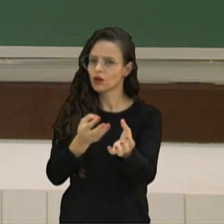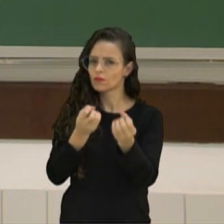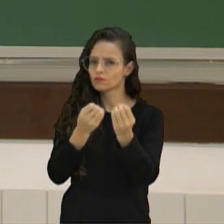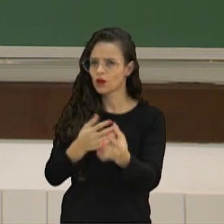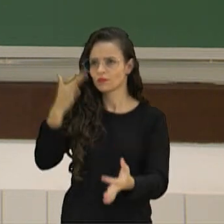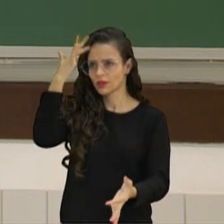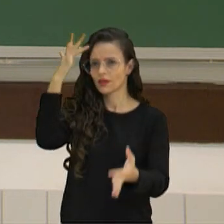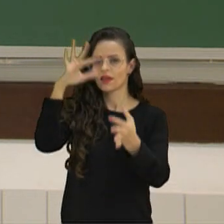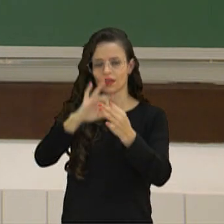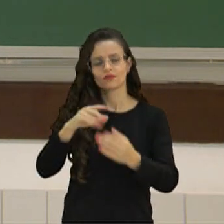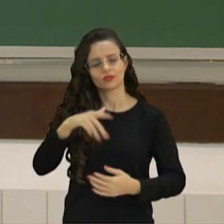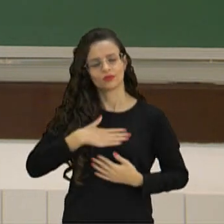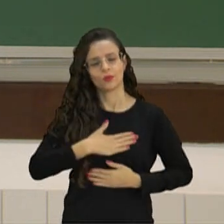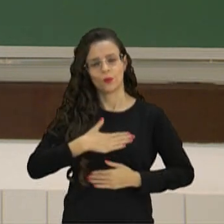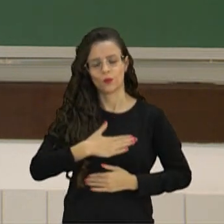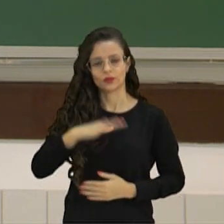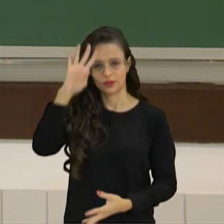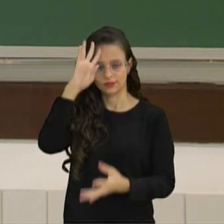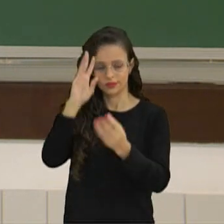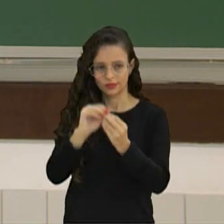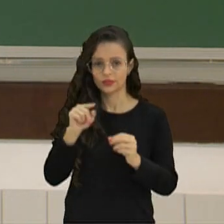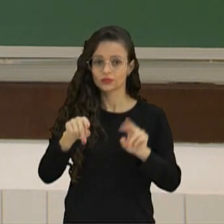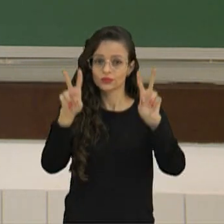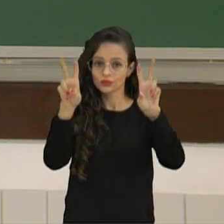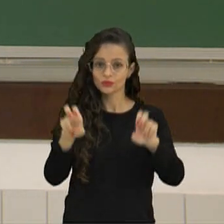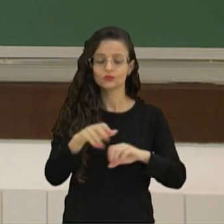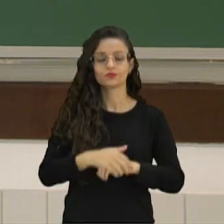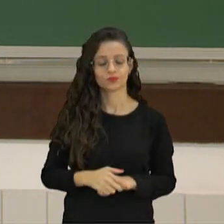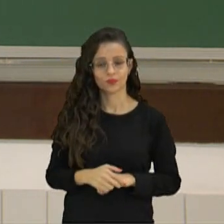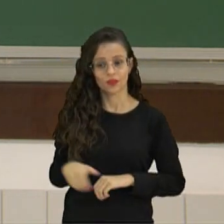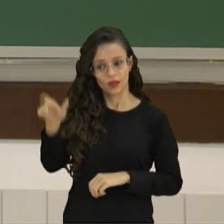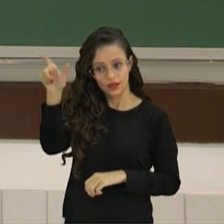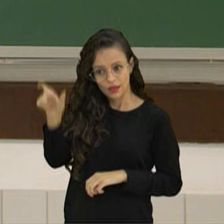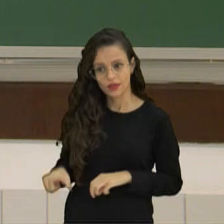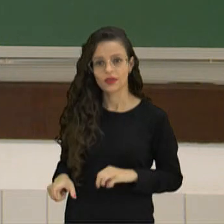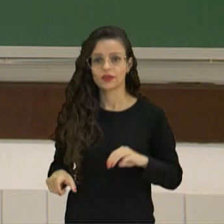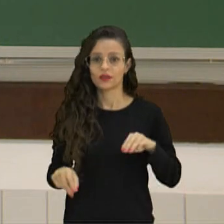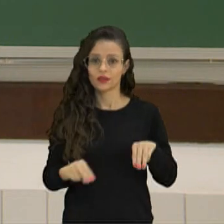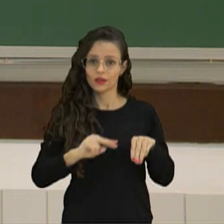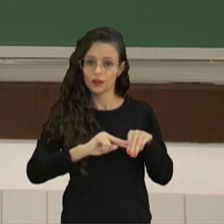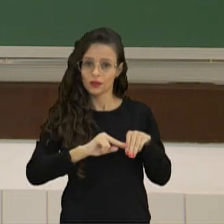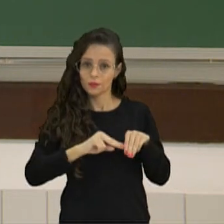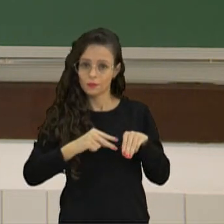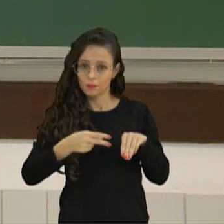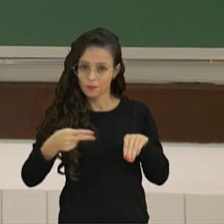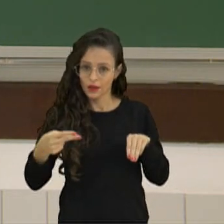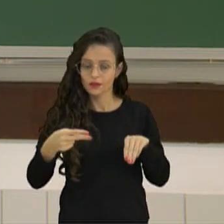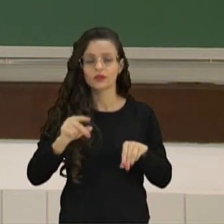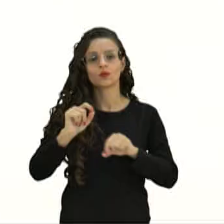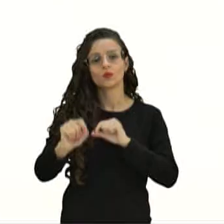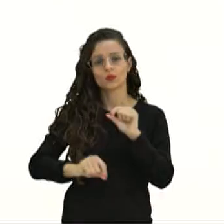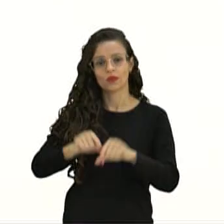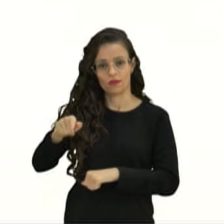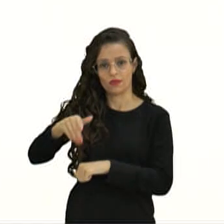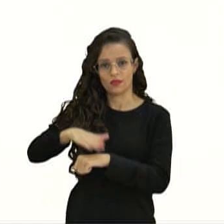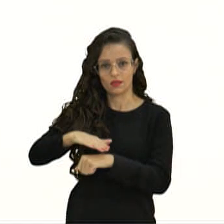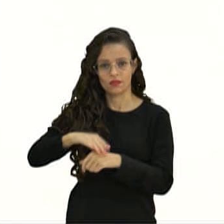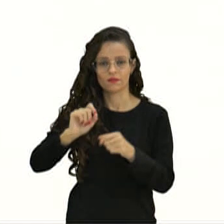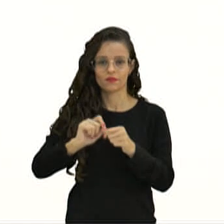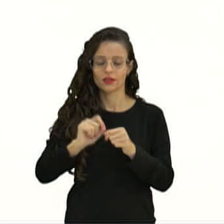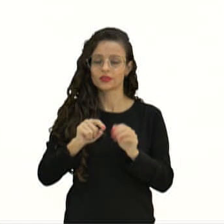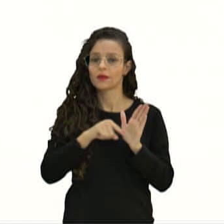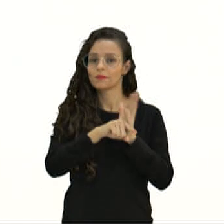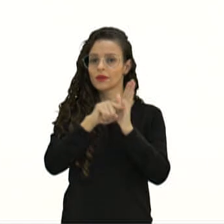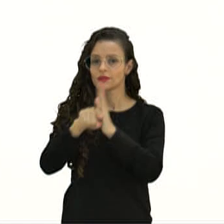terão prazer em entender isso. Eu falei que o Mendel, Gregor Mendel, fazia pesquisa num